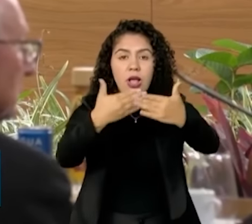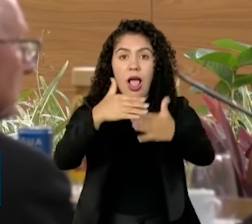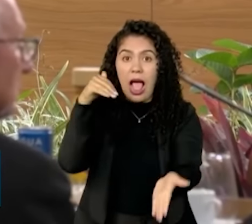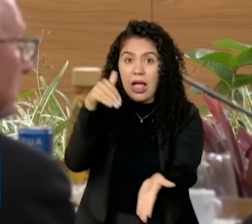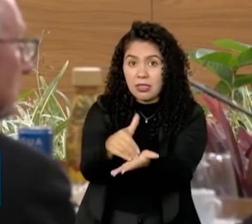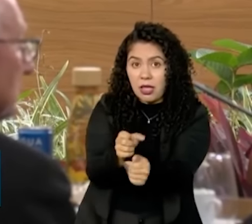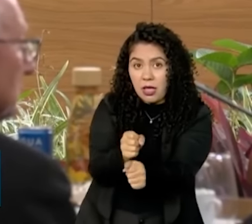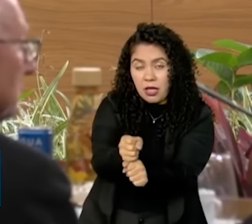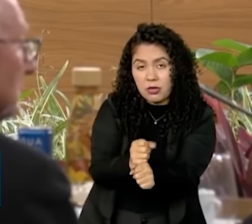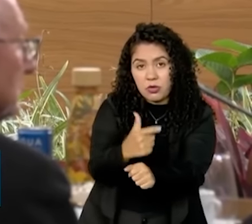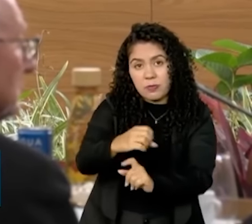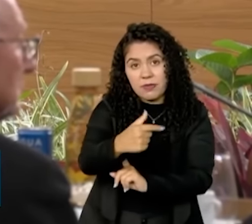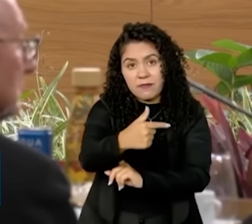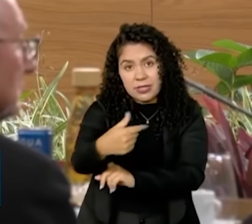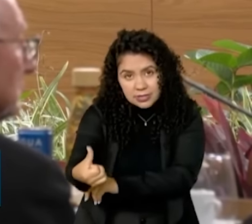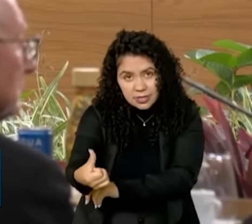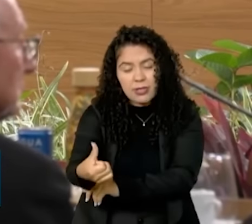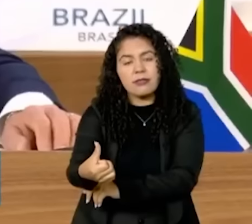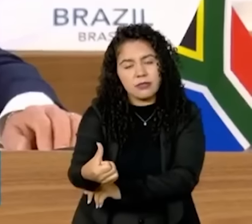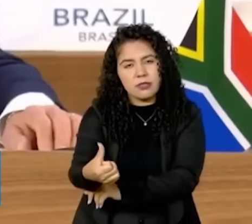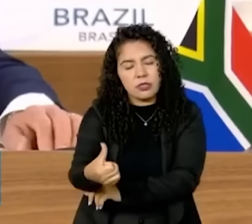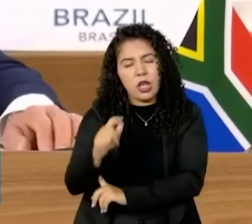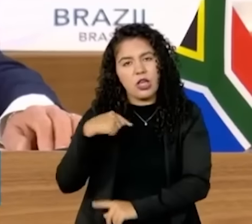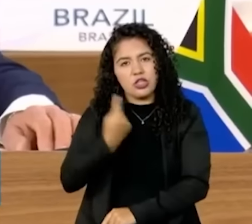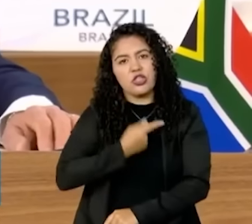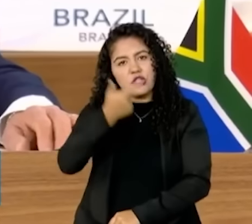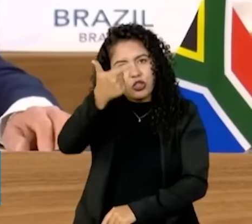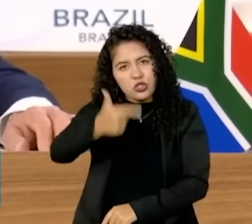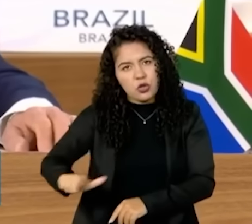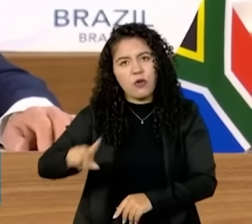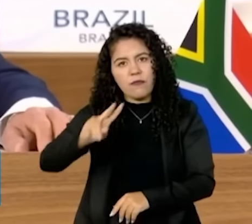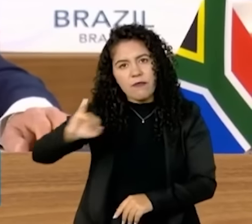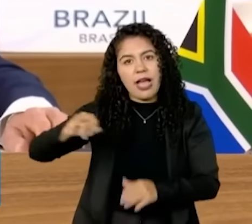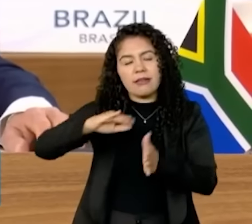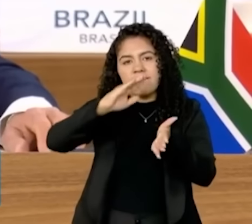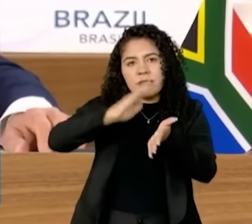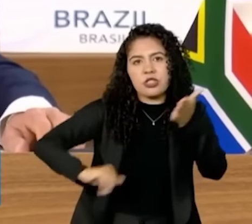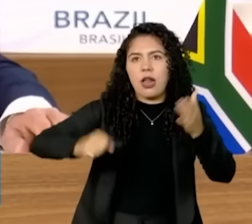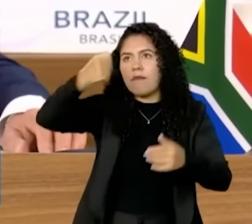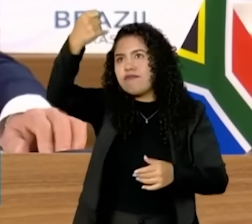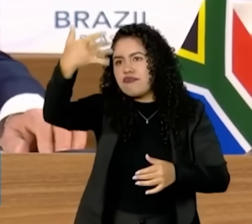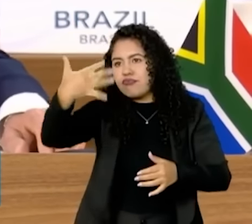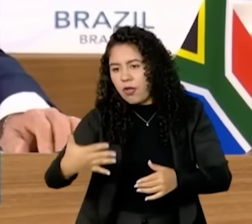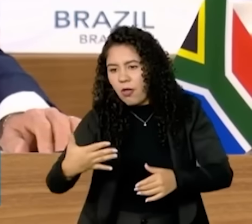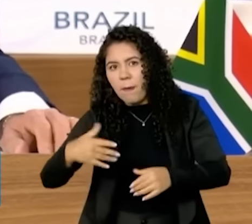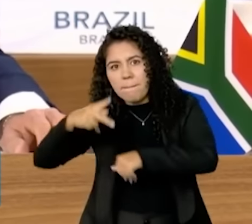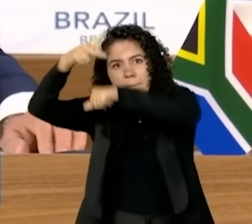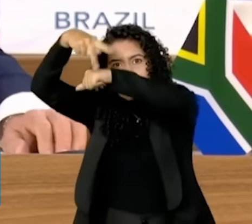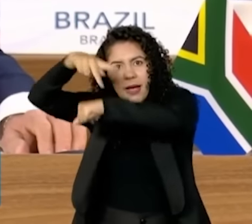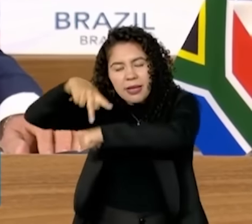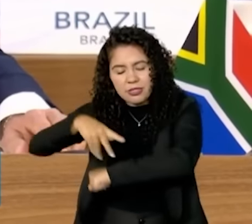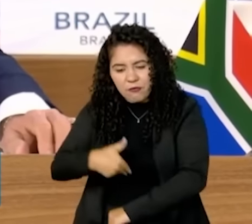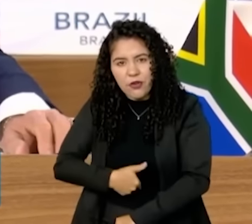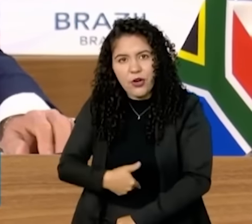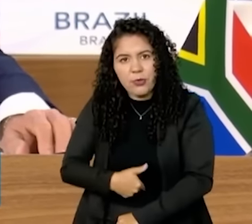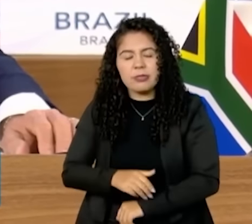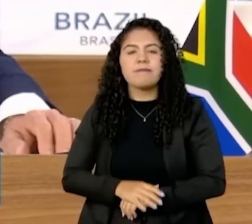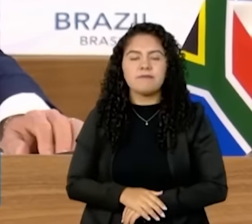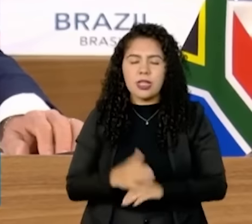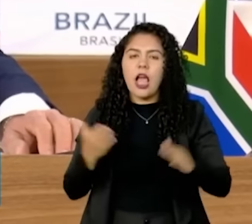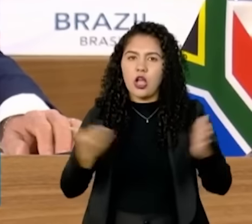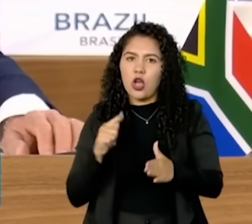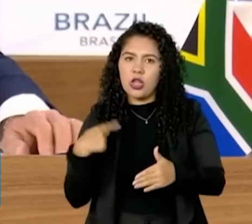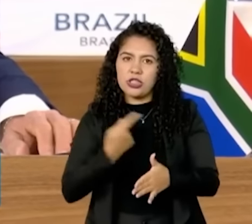2026, novamente, sairemos do mapa da fome. E com a aliança,